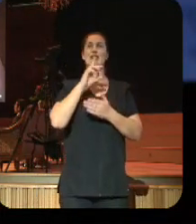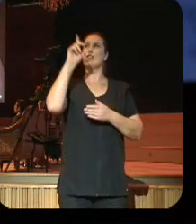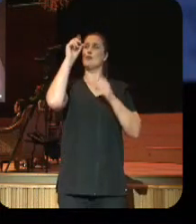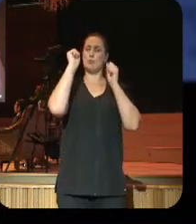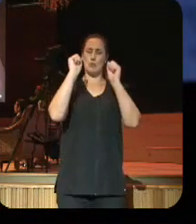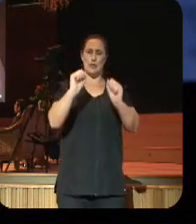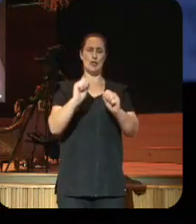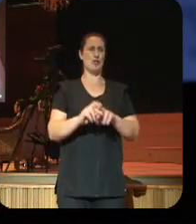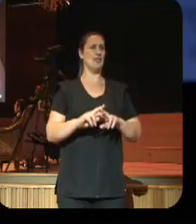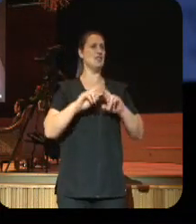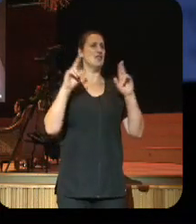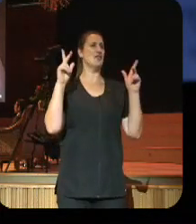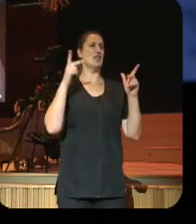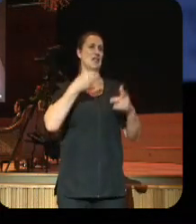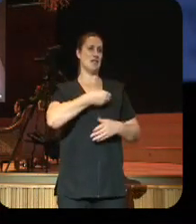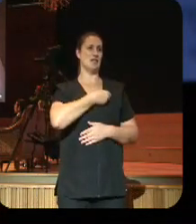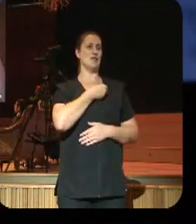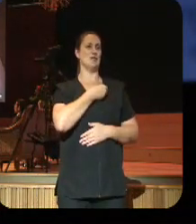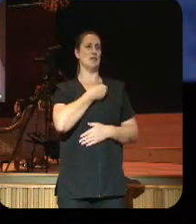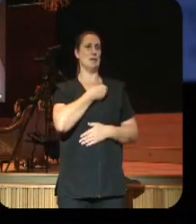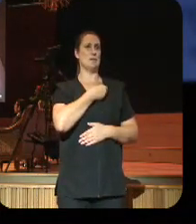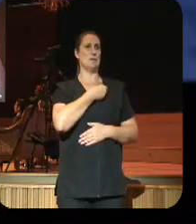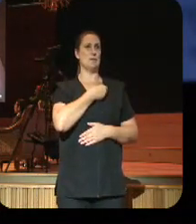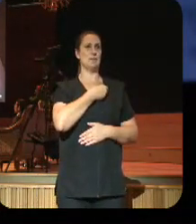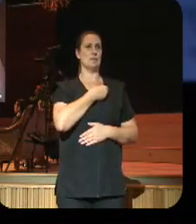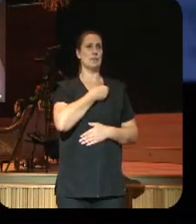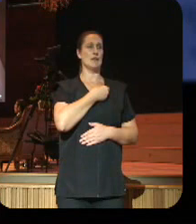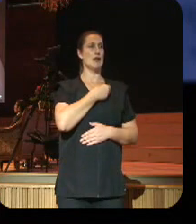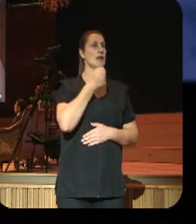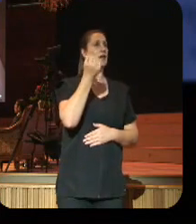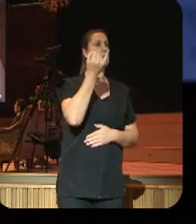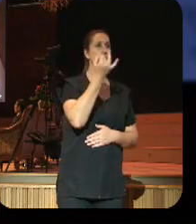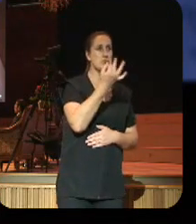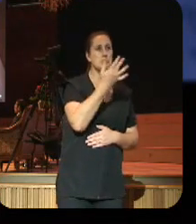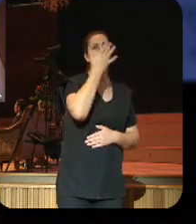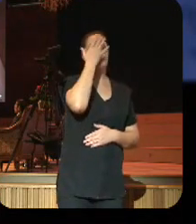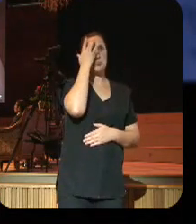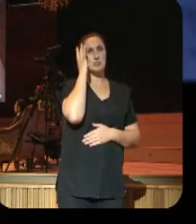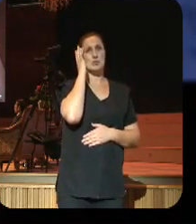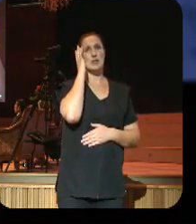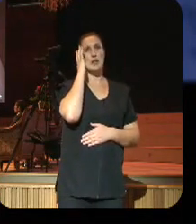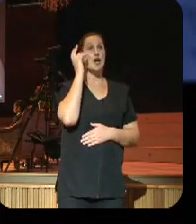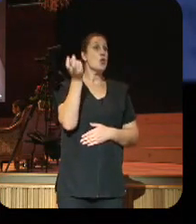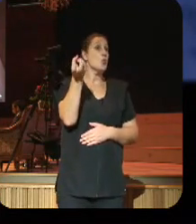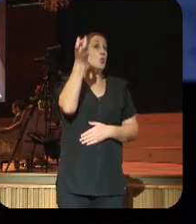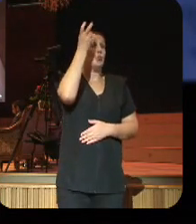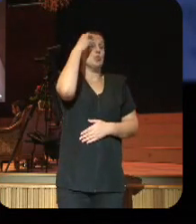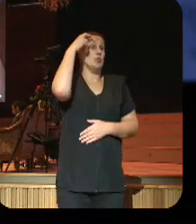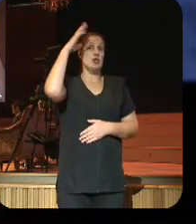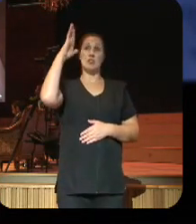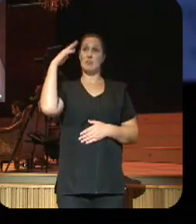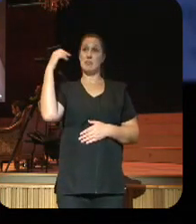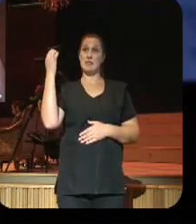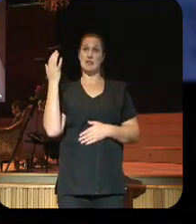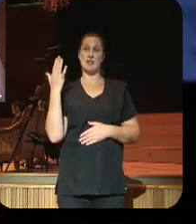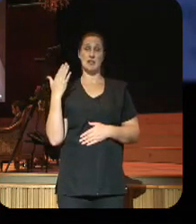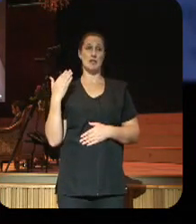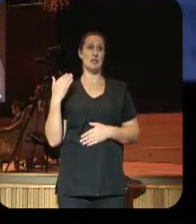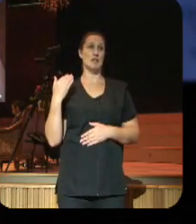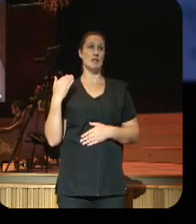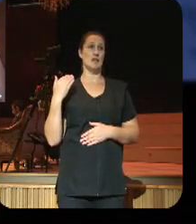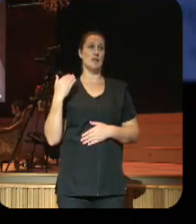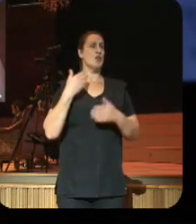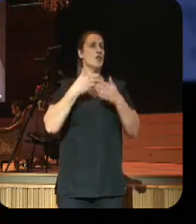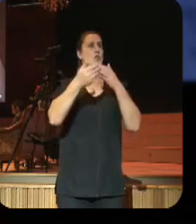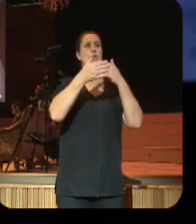diferença na vida. A maioria de nós, isso faz parte da nossa cultura. Você vai encontrar em qualquer